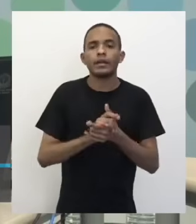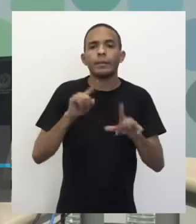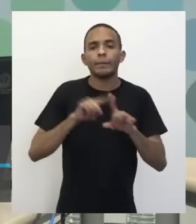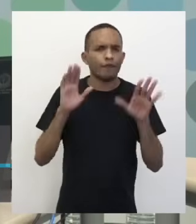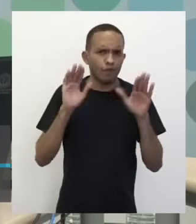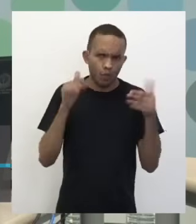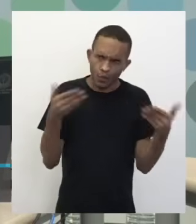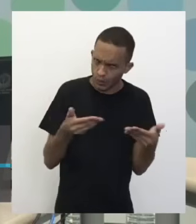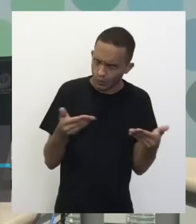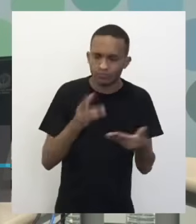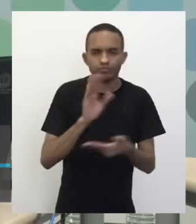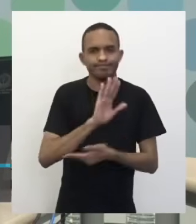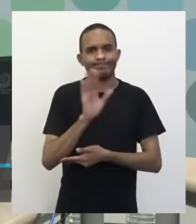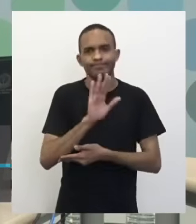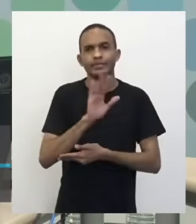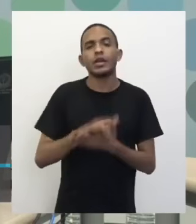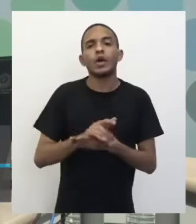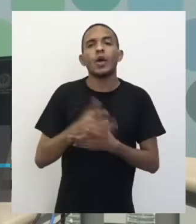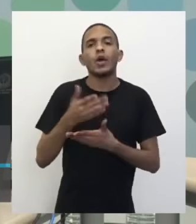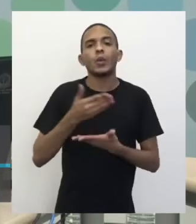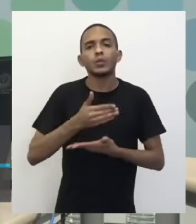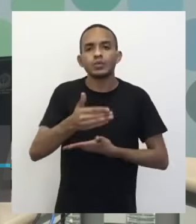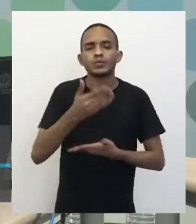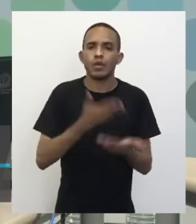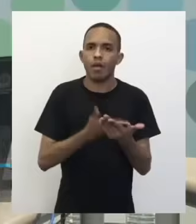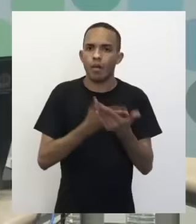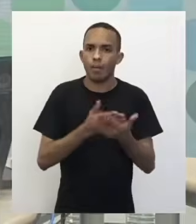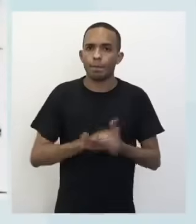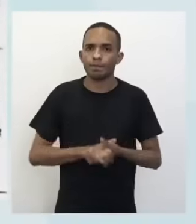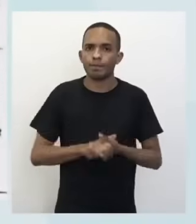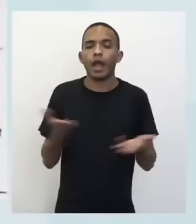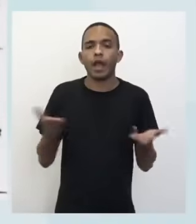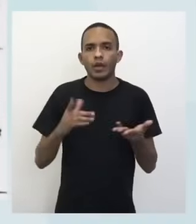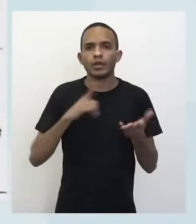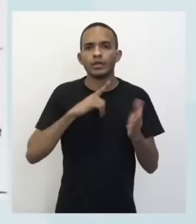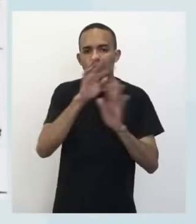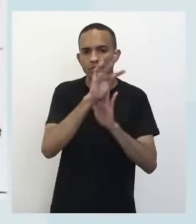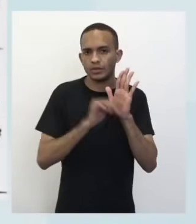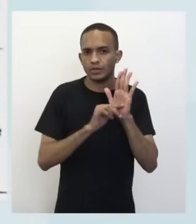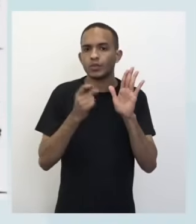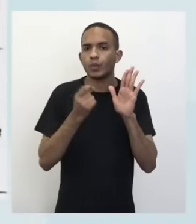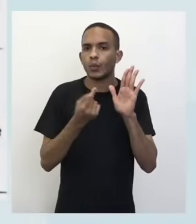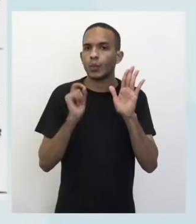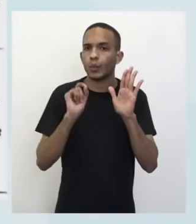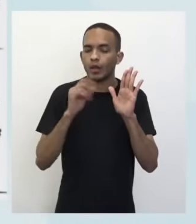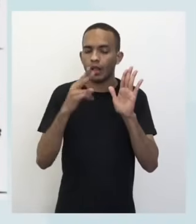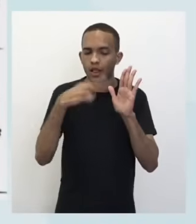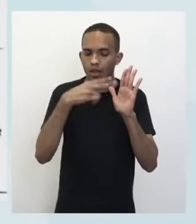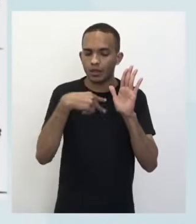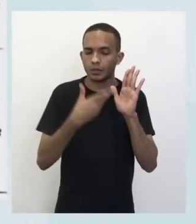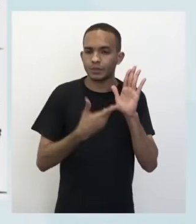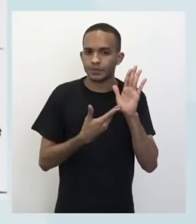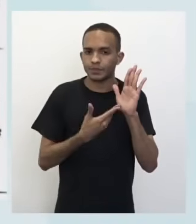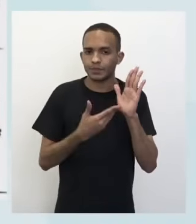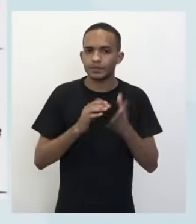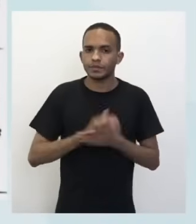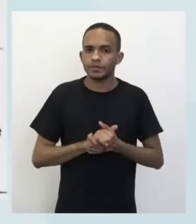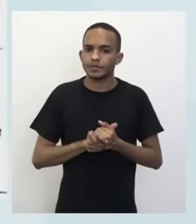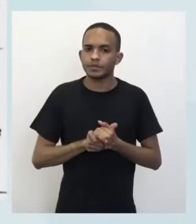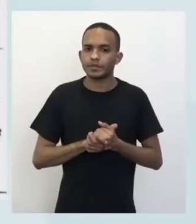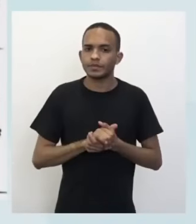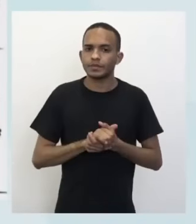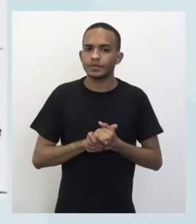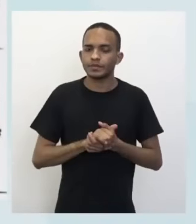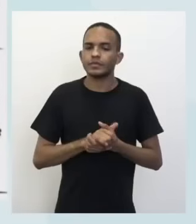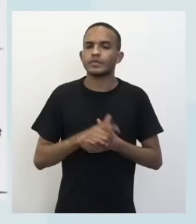hoje, não. Bora lá continuar a nossa aula. Aí nós temos um texto, leitura do texto. Deixa eu ampliar aqui para mim.